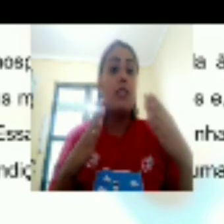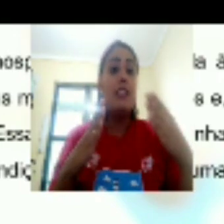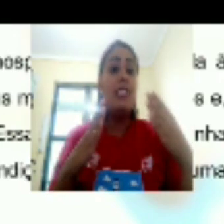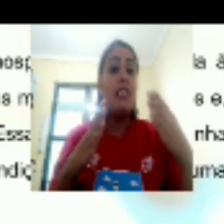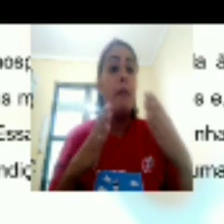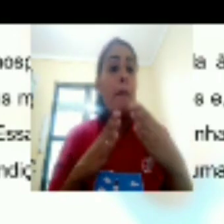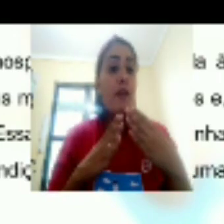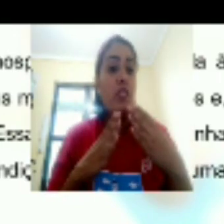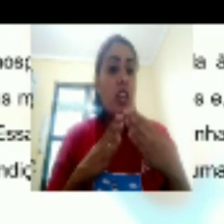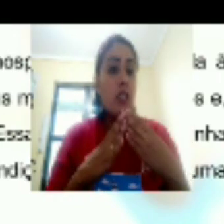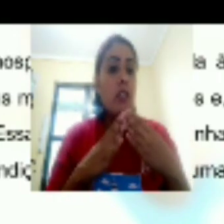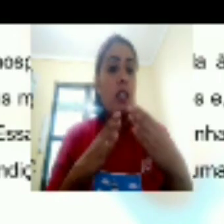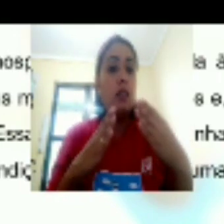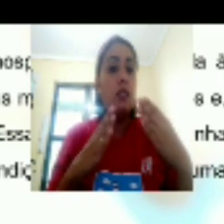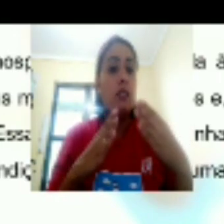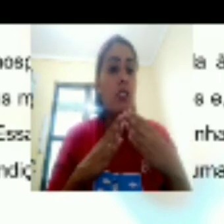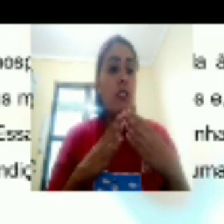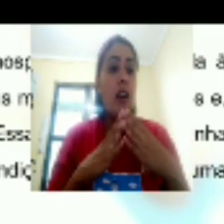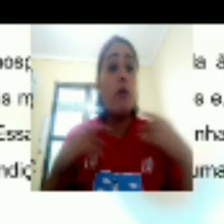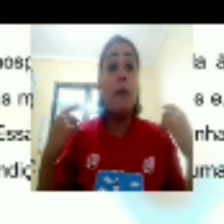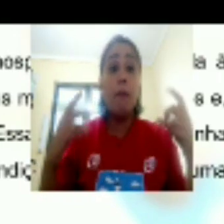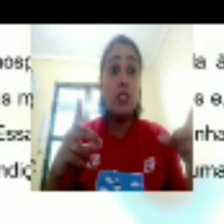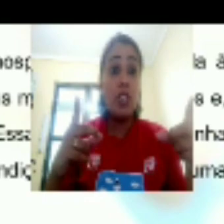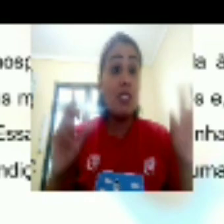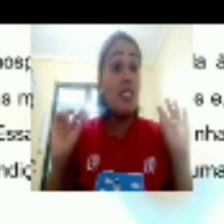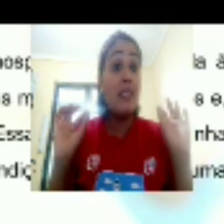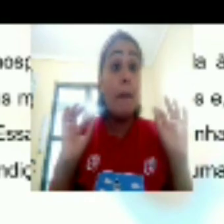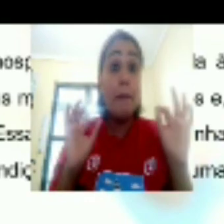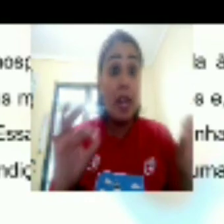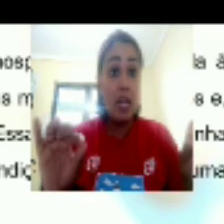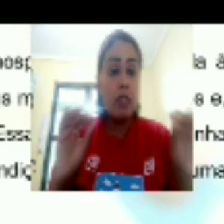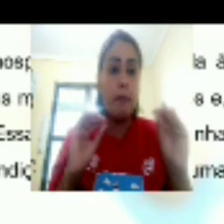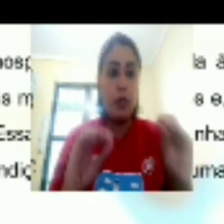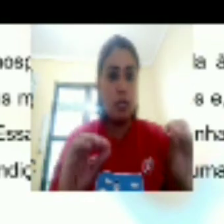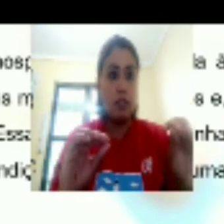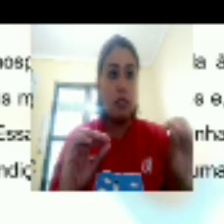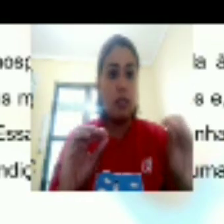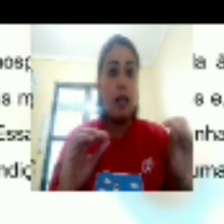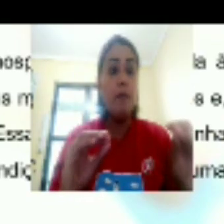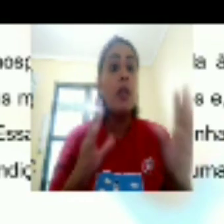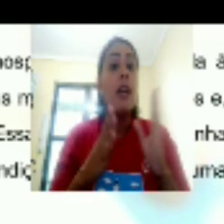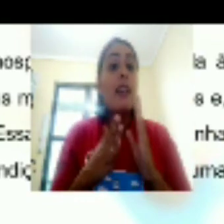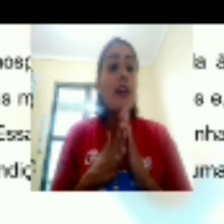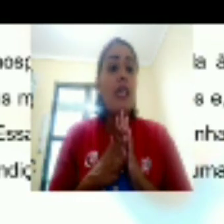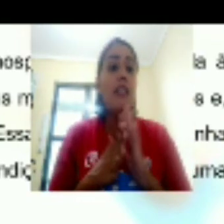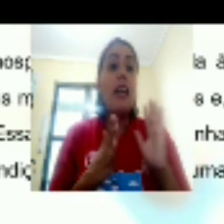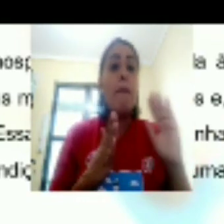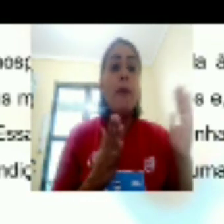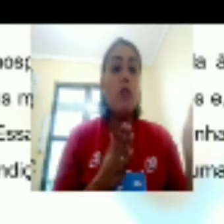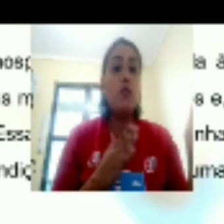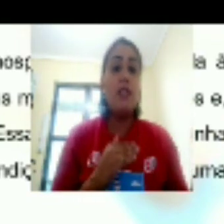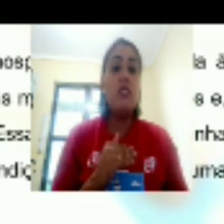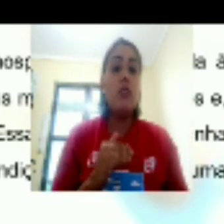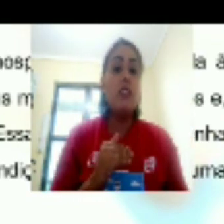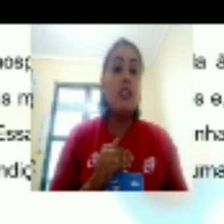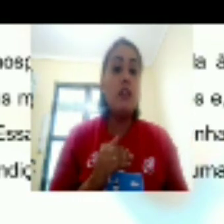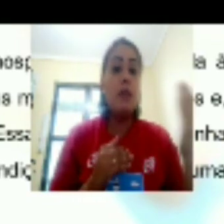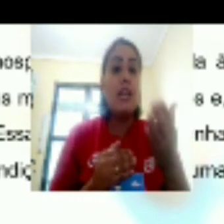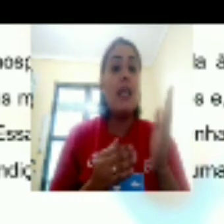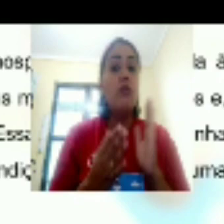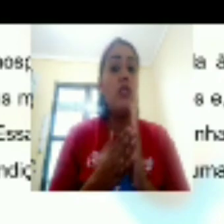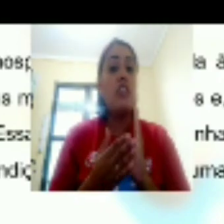Nacional de Previdência Social. Gente, isso é bem importante, tá? Que depois passou